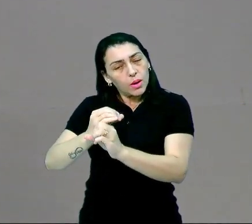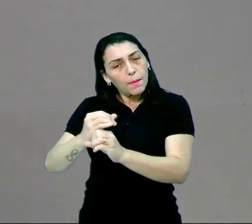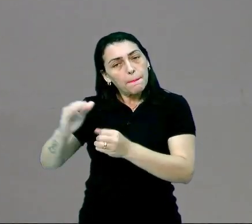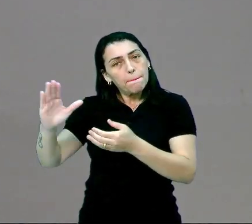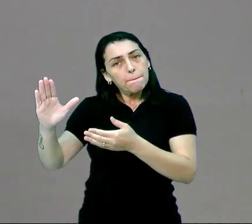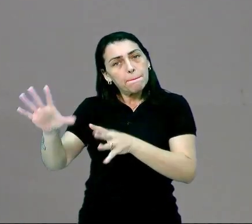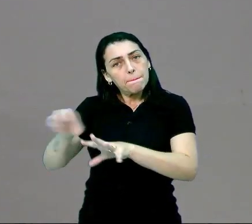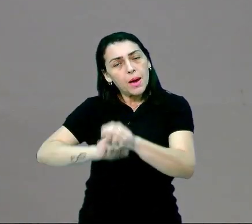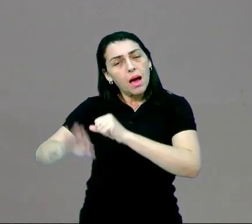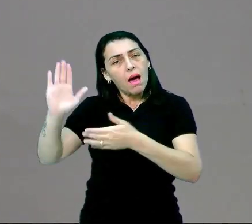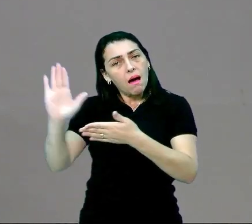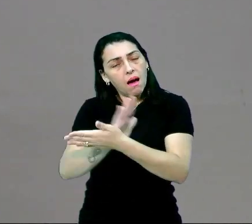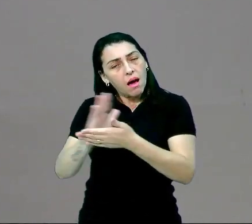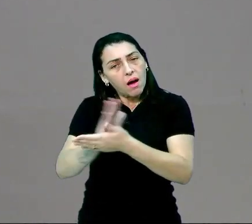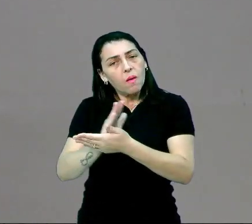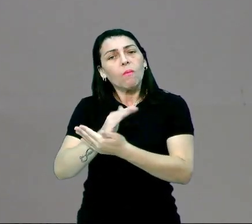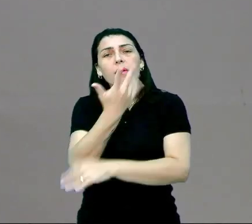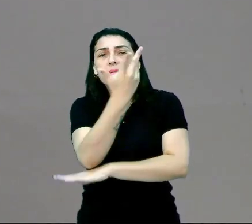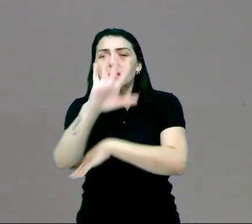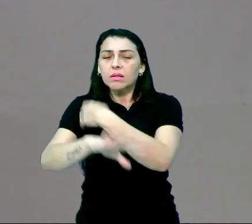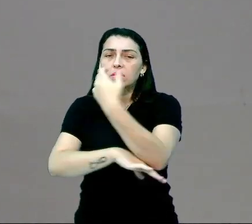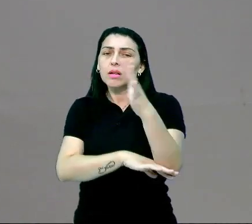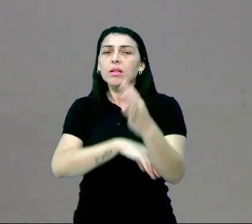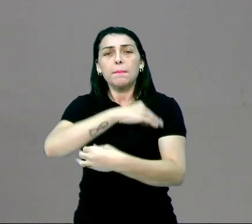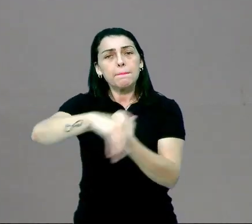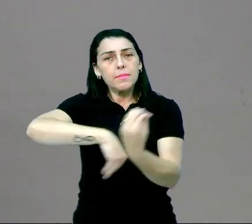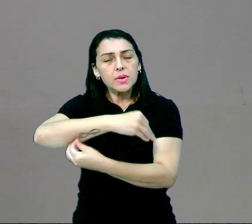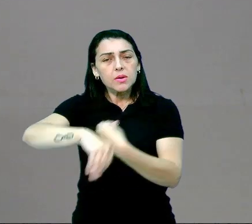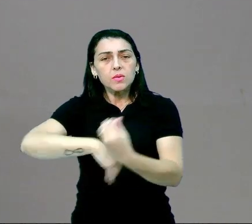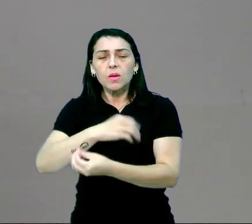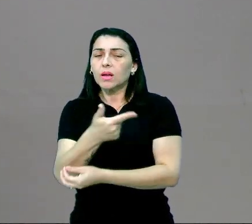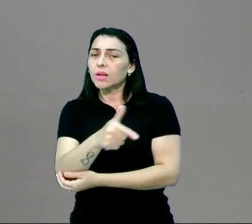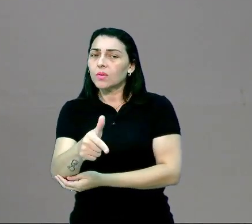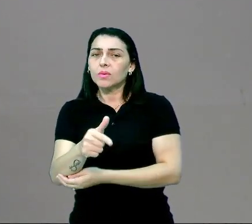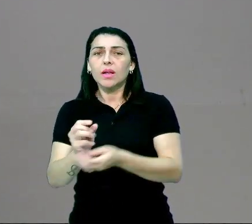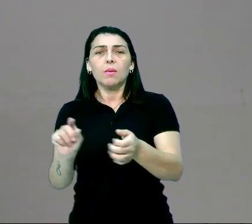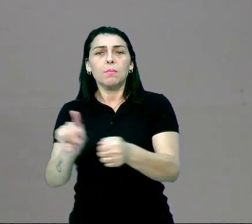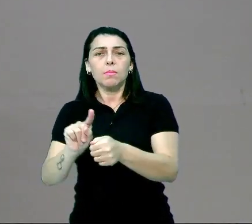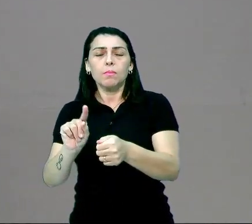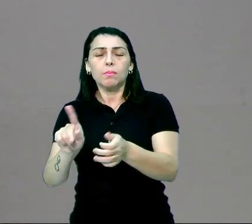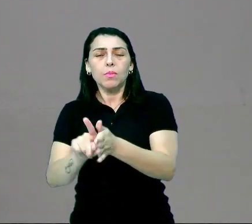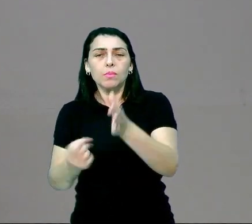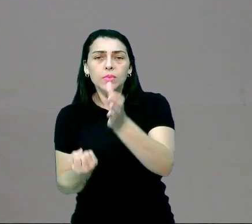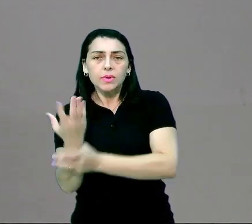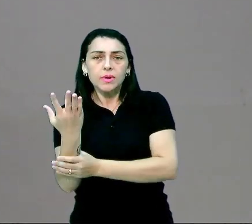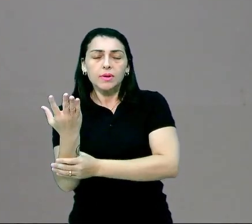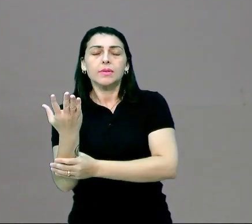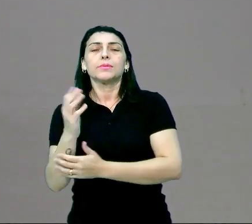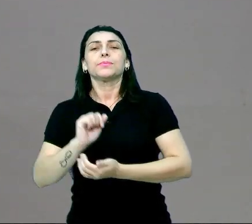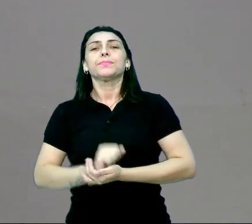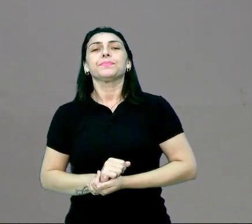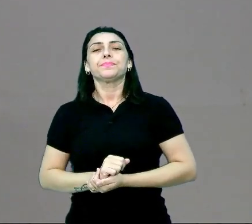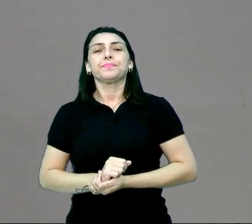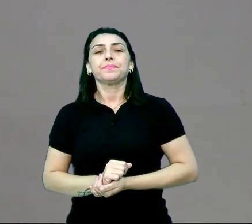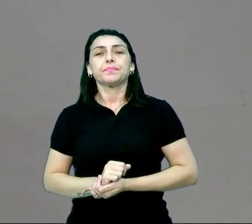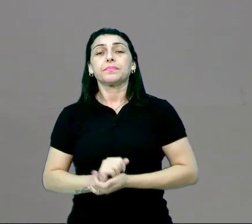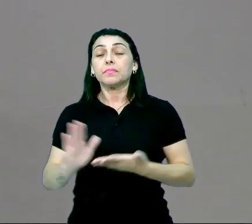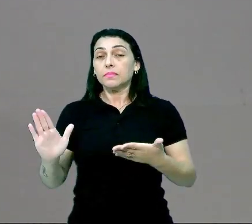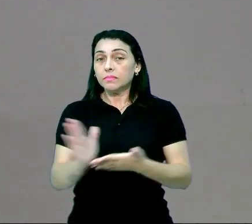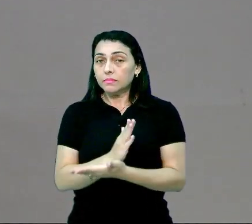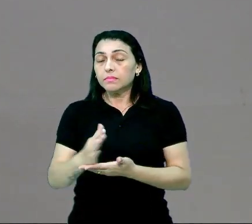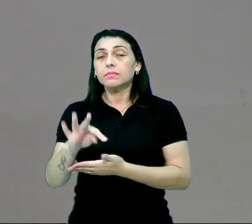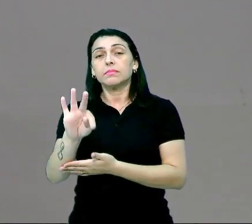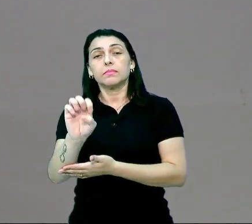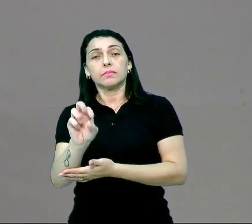pegou alguma coisa que estava aí na natureza, coisa que ele não teve o poder de criar. Então, essa